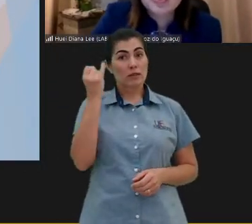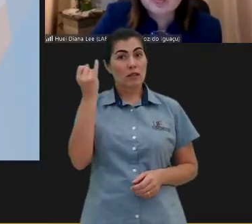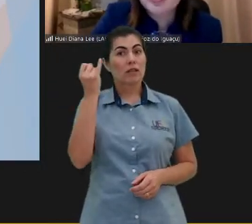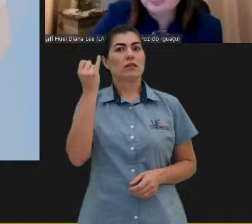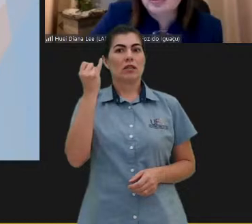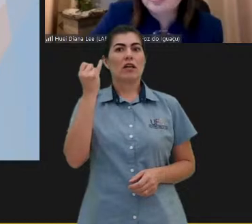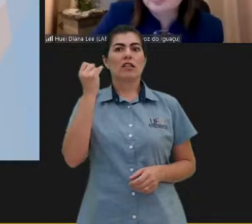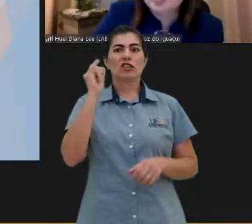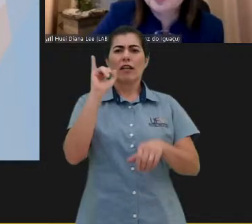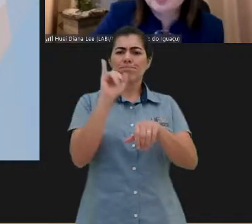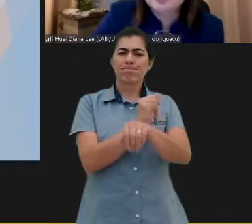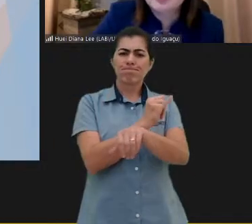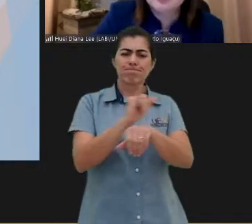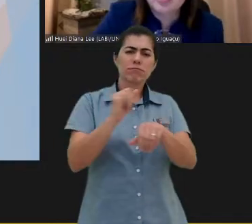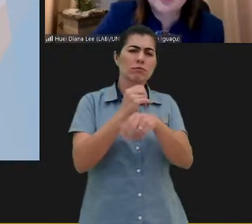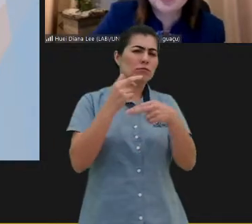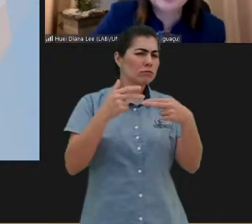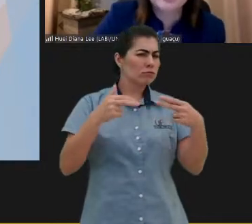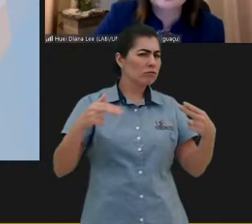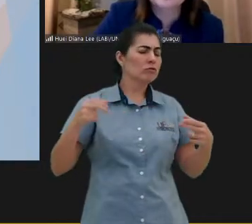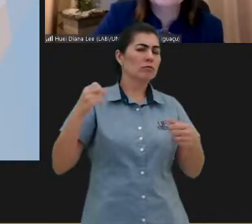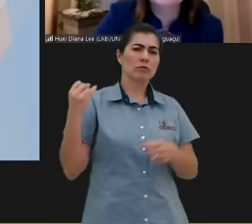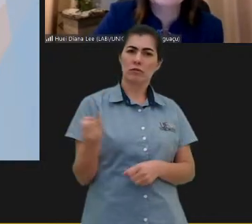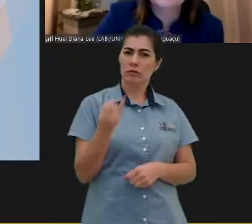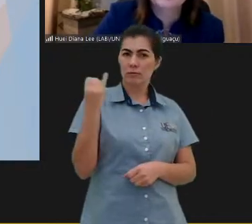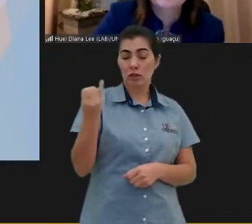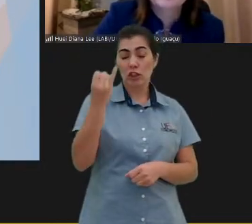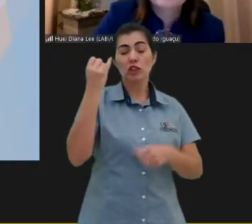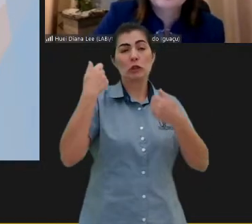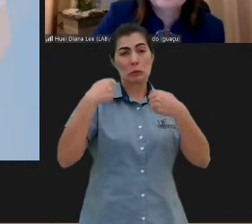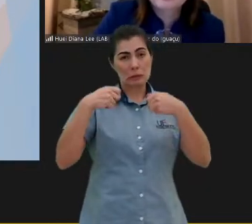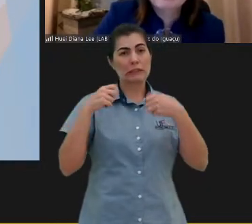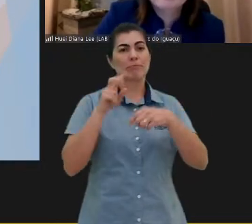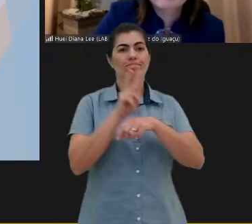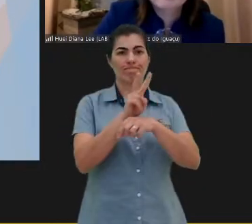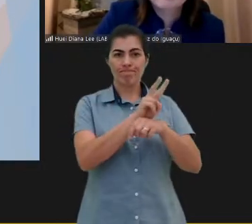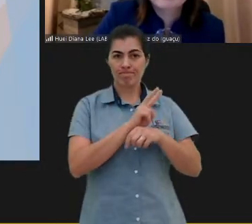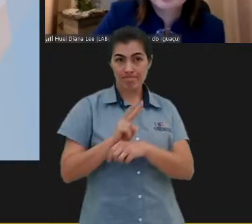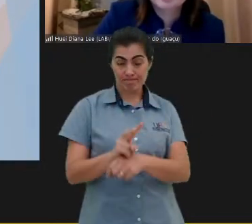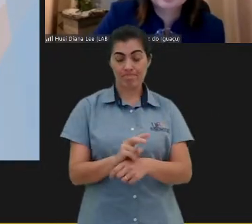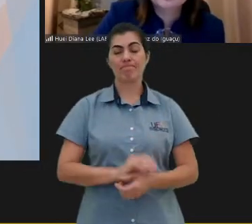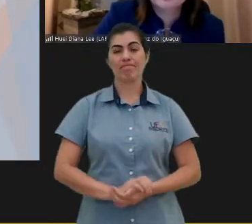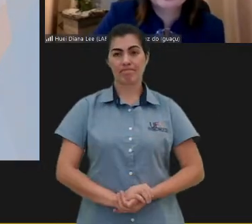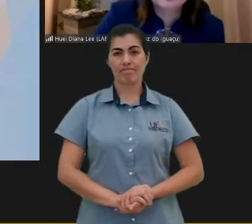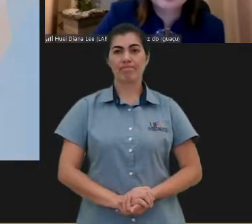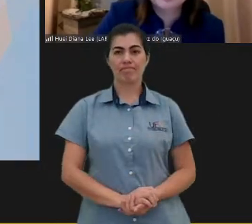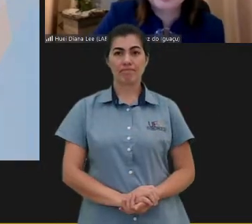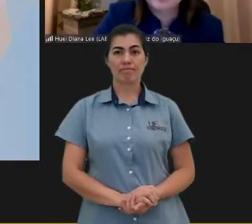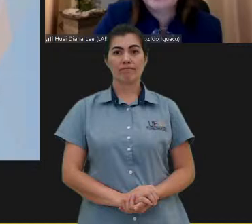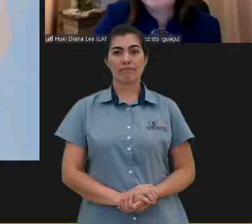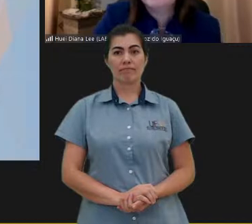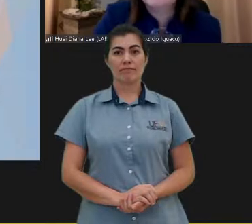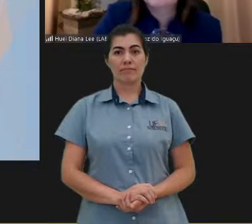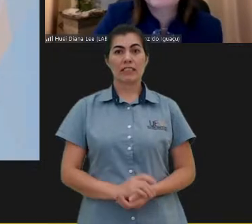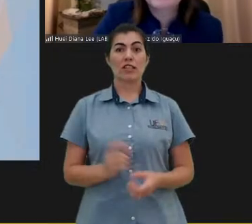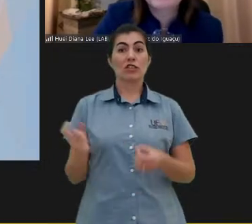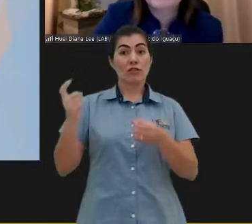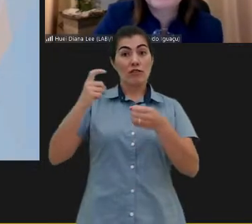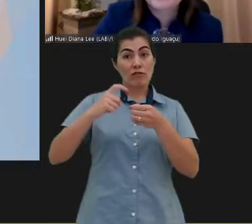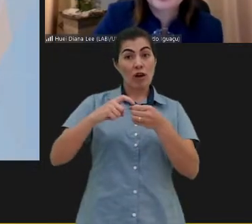ferramentas muito poderosas, a gente precisa realmente cuidar disso. E aí, a gente volta no início da